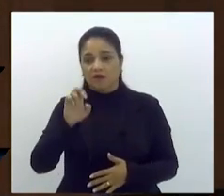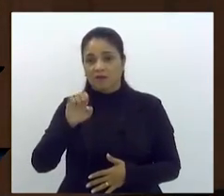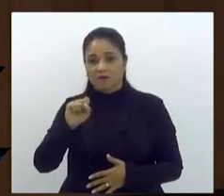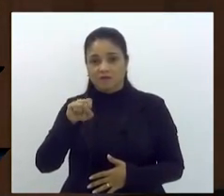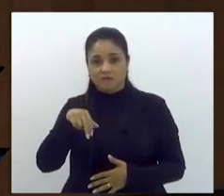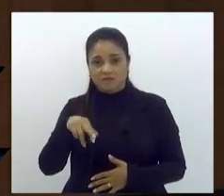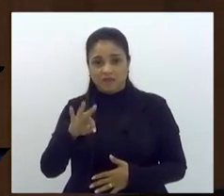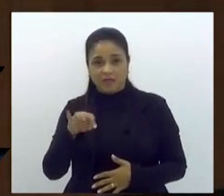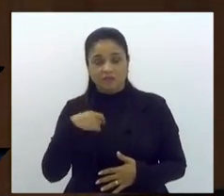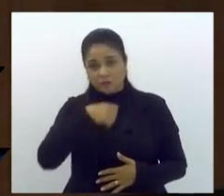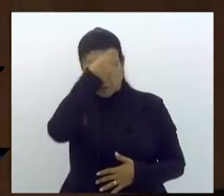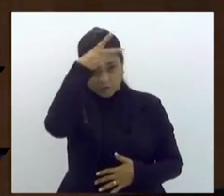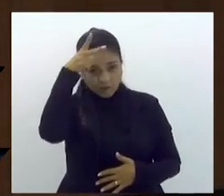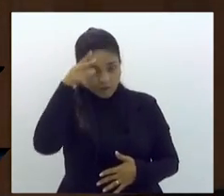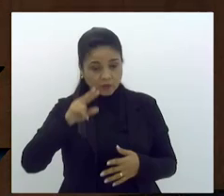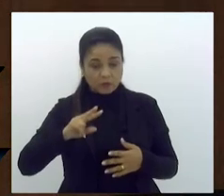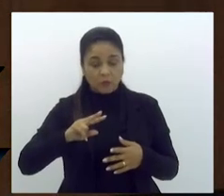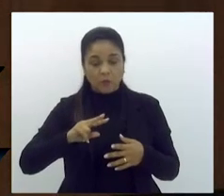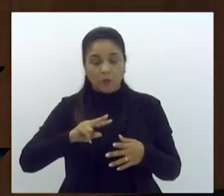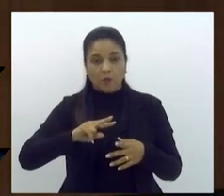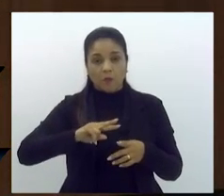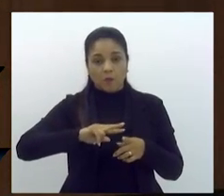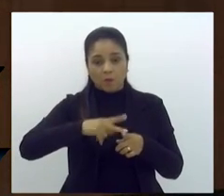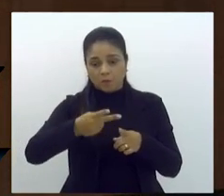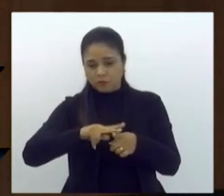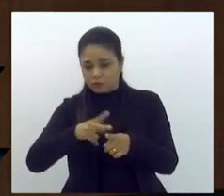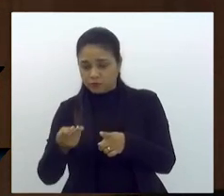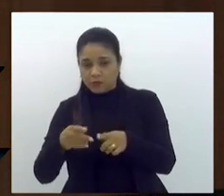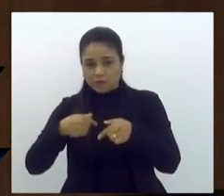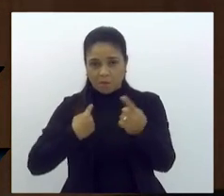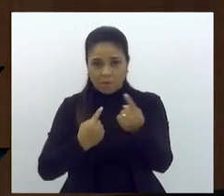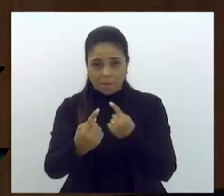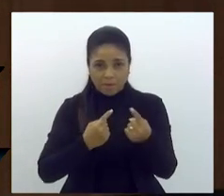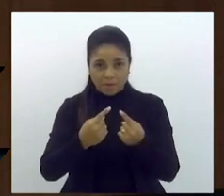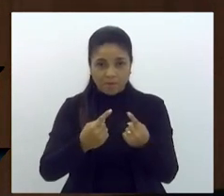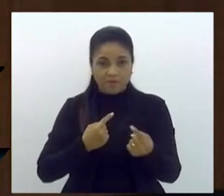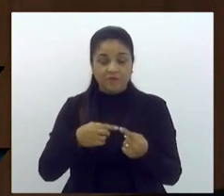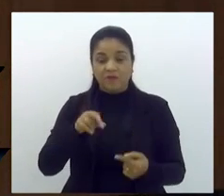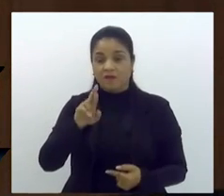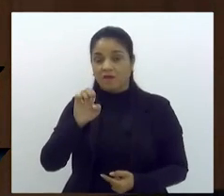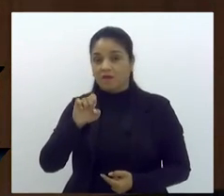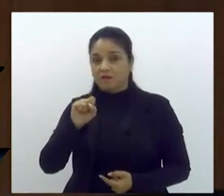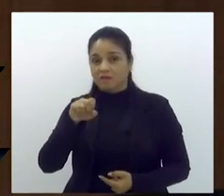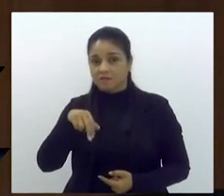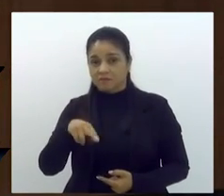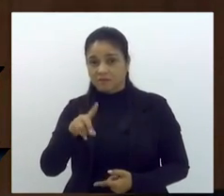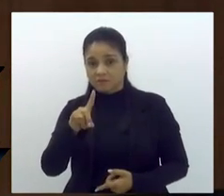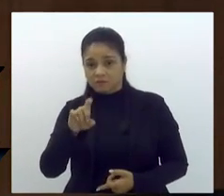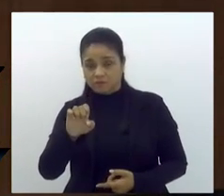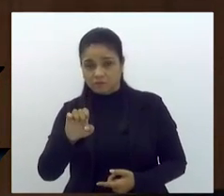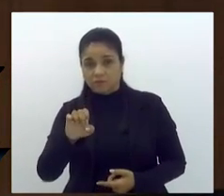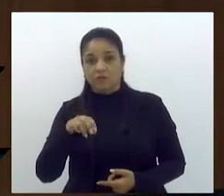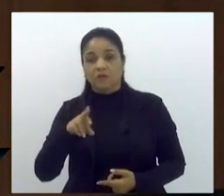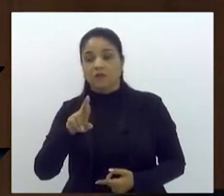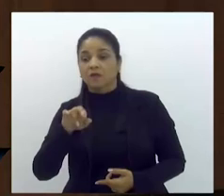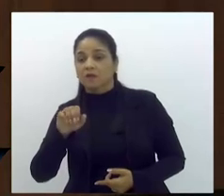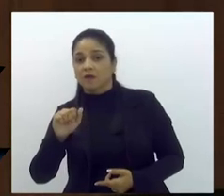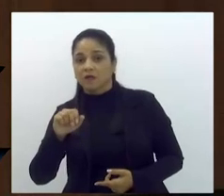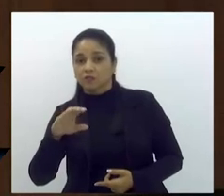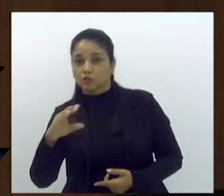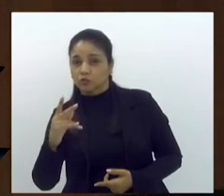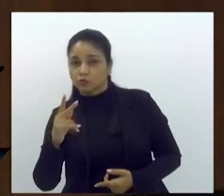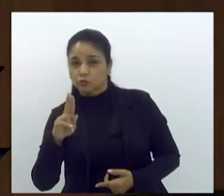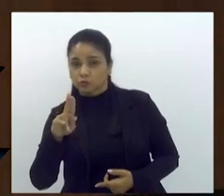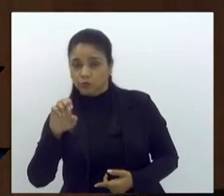Balieiro tá fazendo a duplicação de uma das principais vias da cidade a estrada Resende Riachuelo e precisavam ser removidos